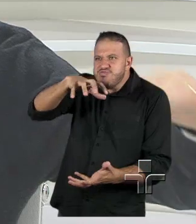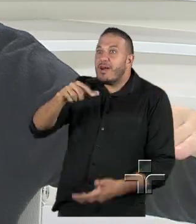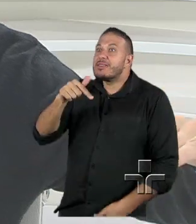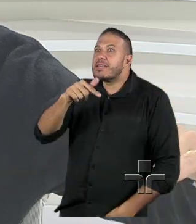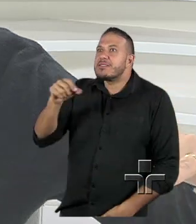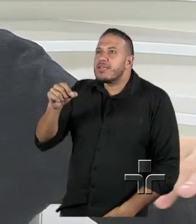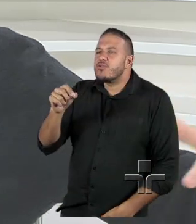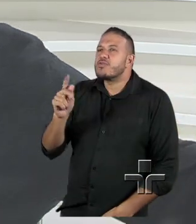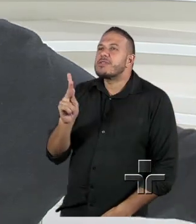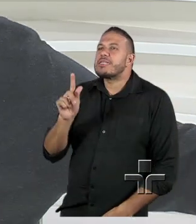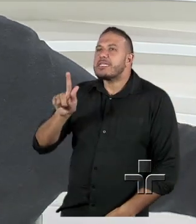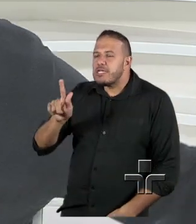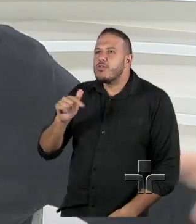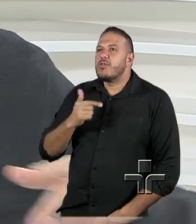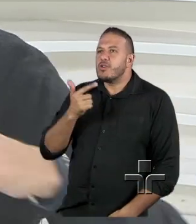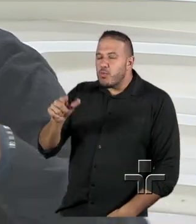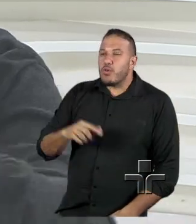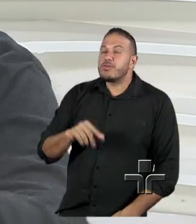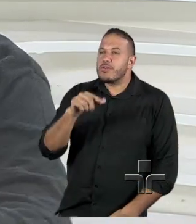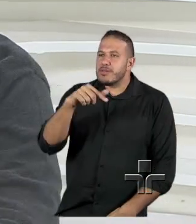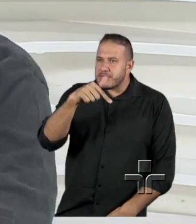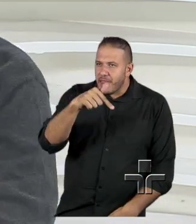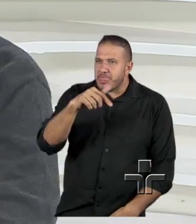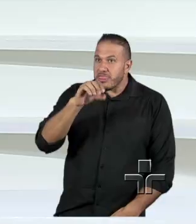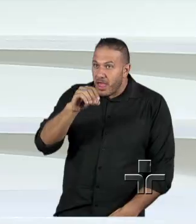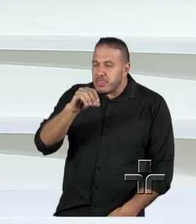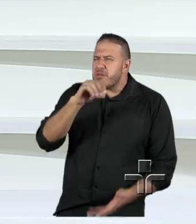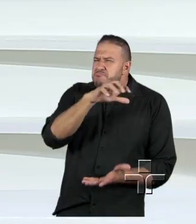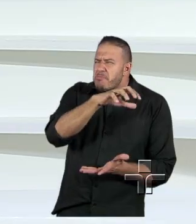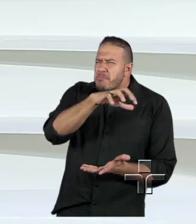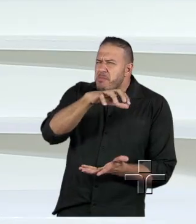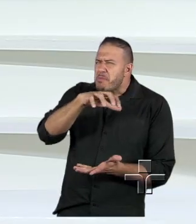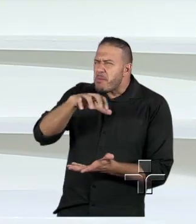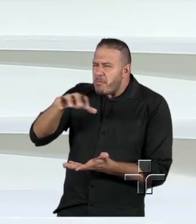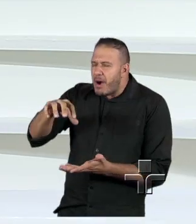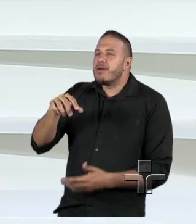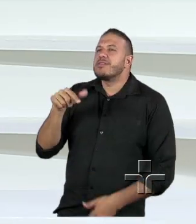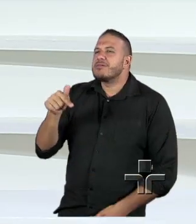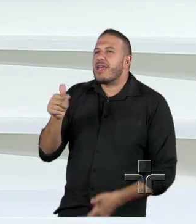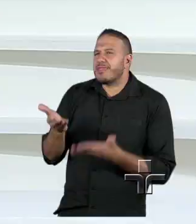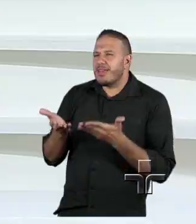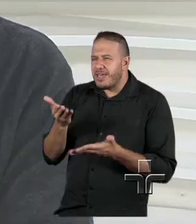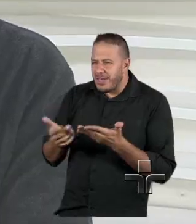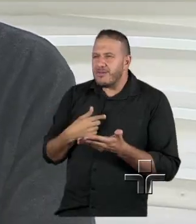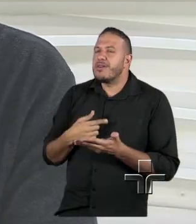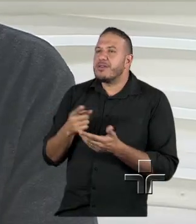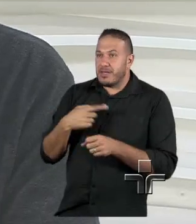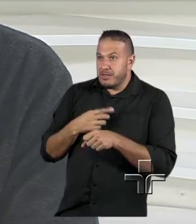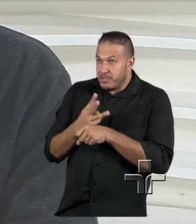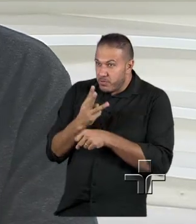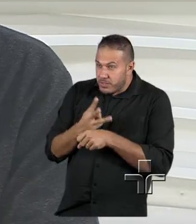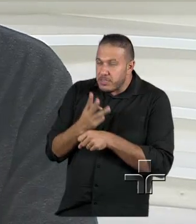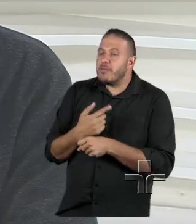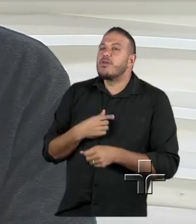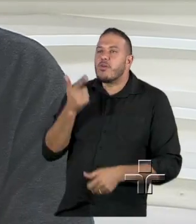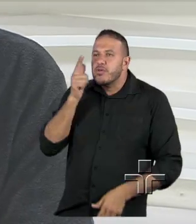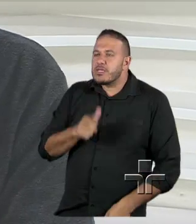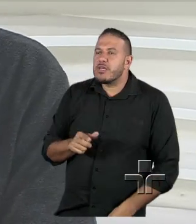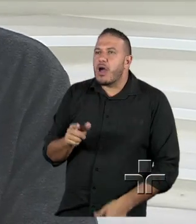ovos de 70 e 70 de 7. Depois eu explico a história do 7, tá? Eu levantei por WhatsApp, em 36 horas, R$1